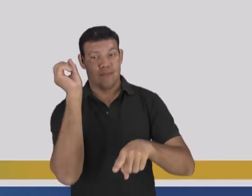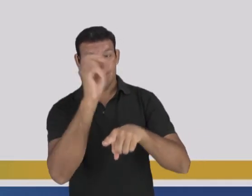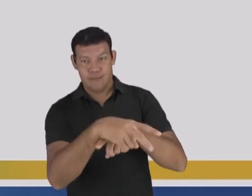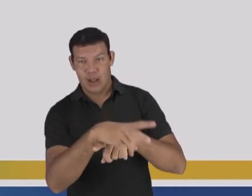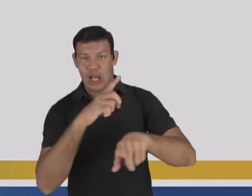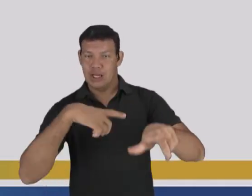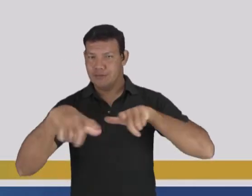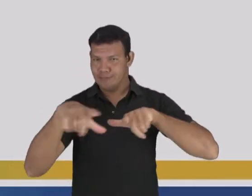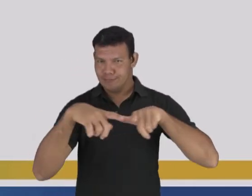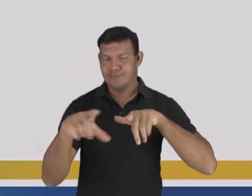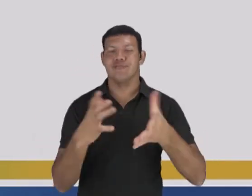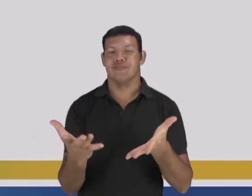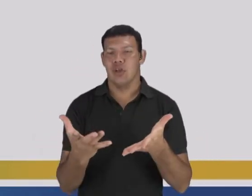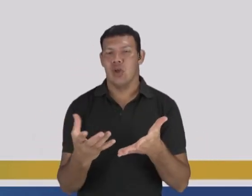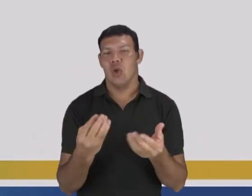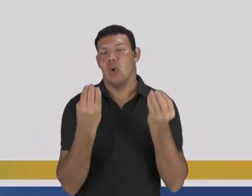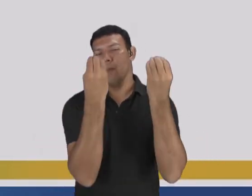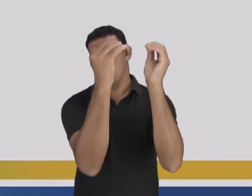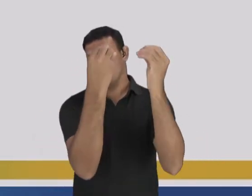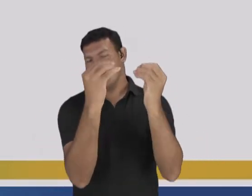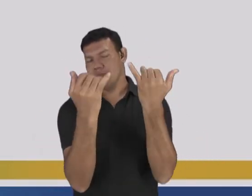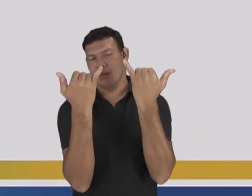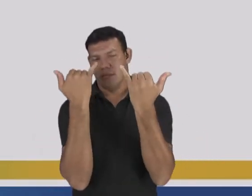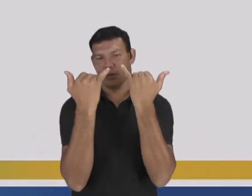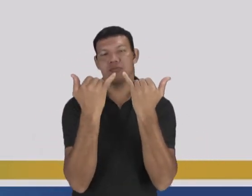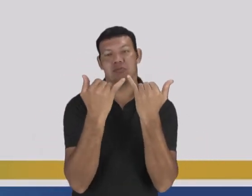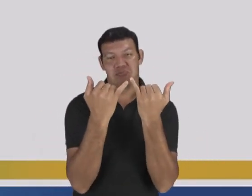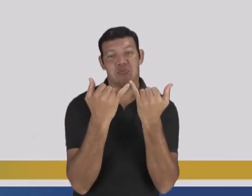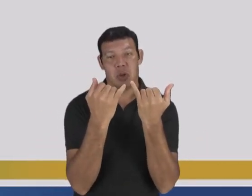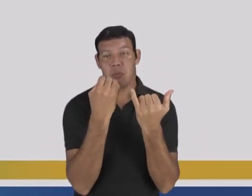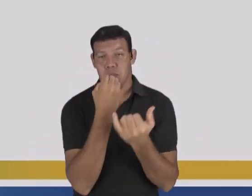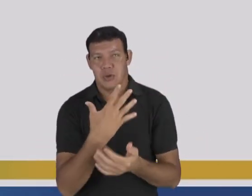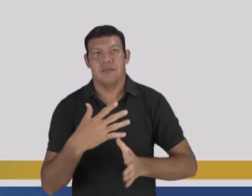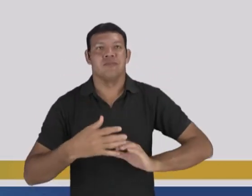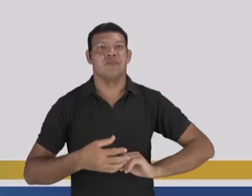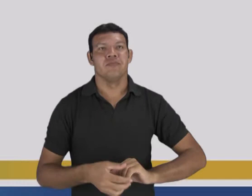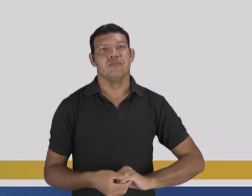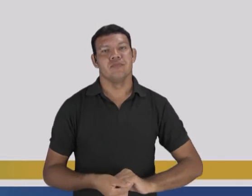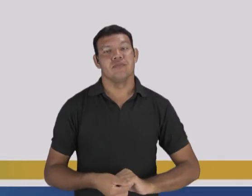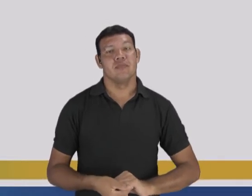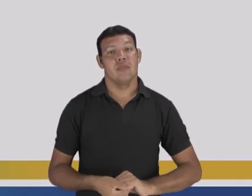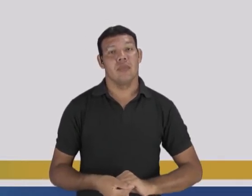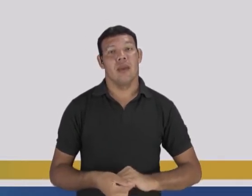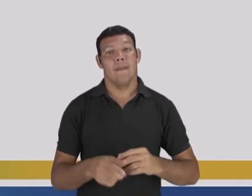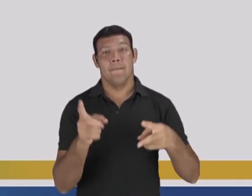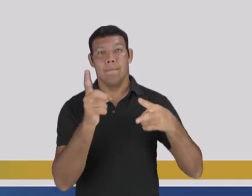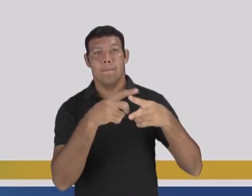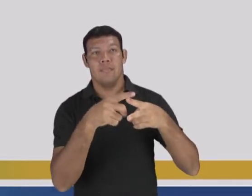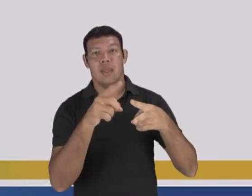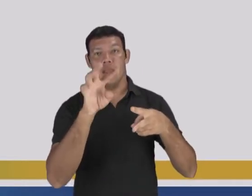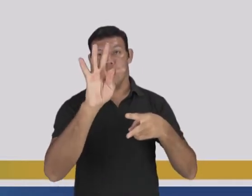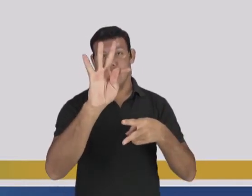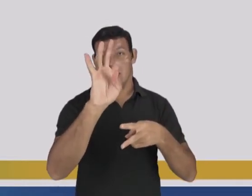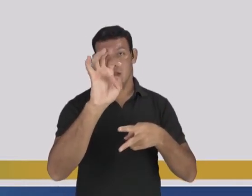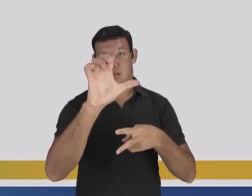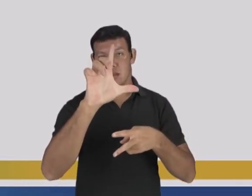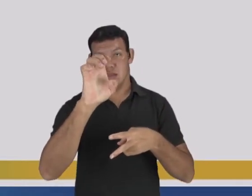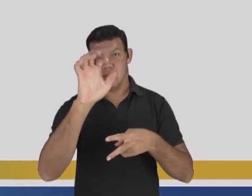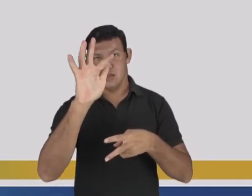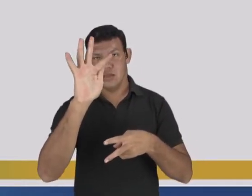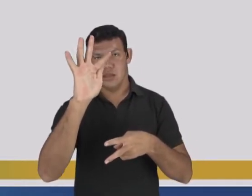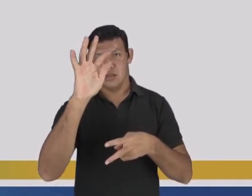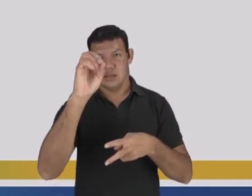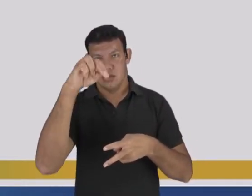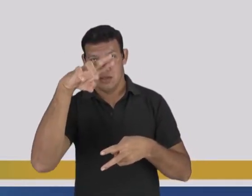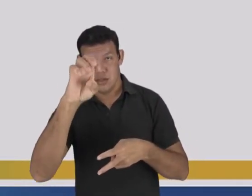que preencher o máximo de informações possíveis. Então, eu tenho outros dados, como teléfono e mobile. Professor,